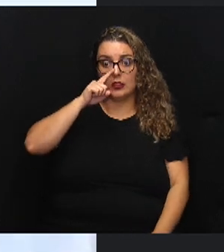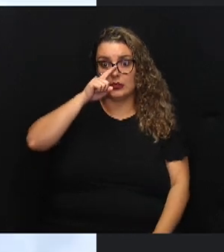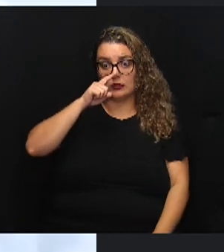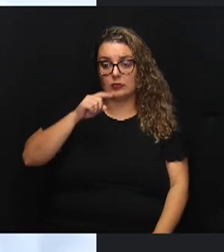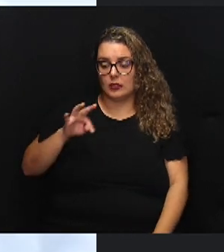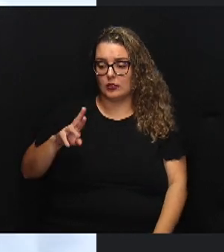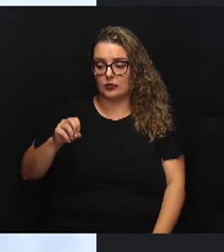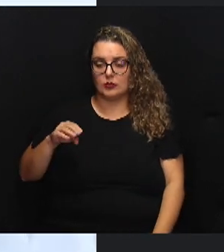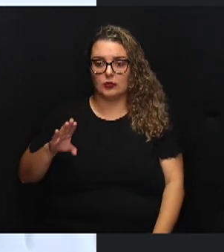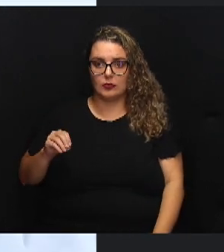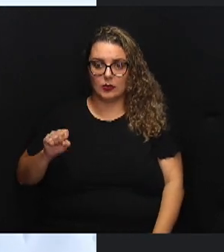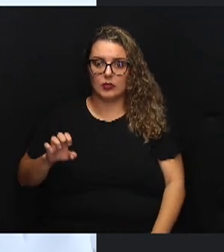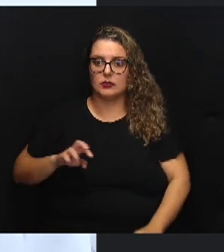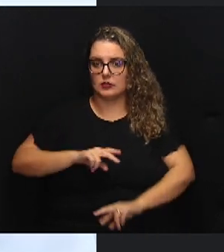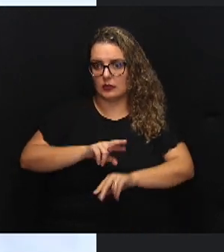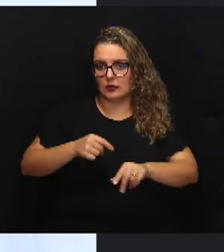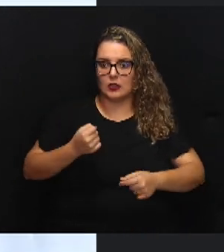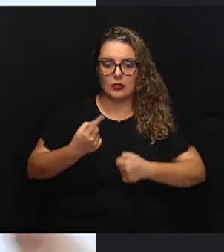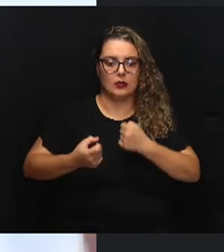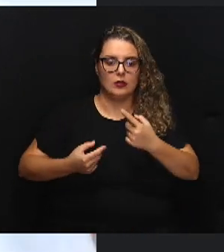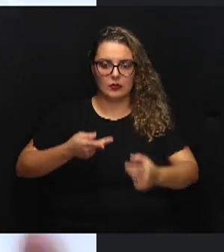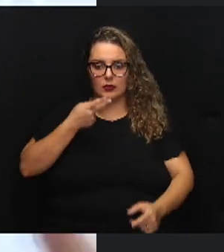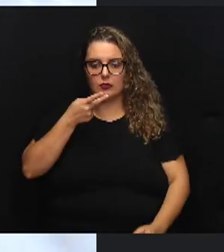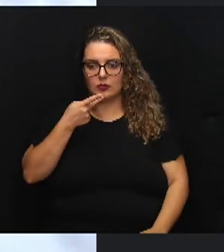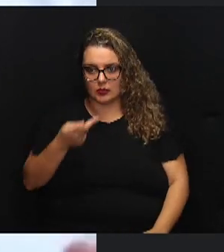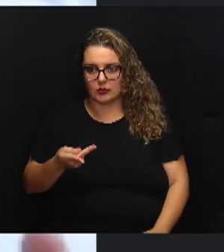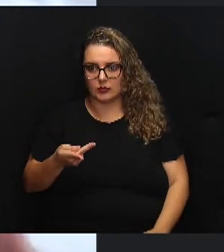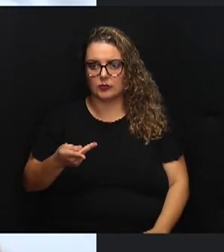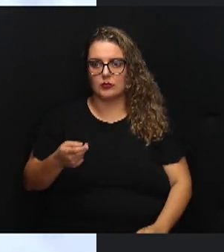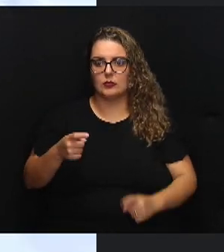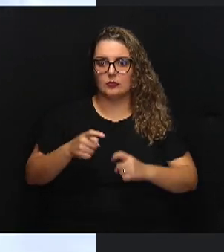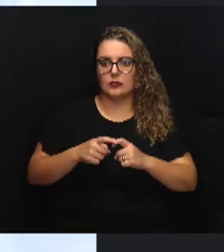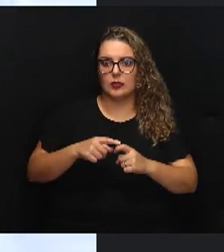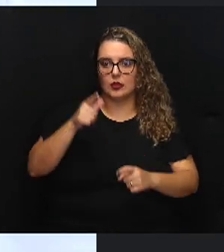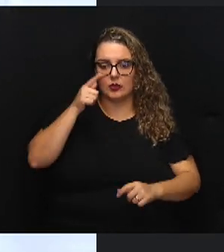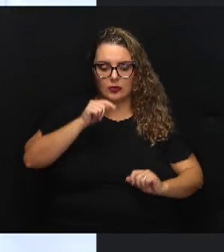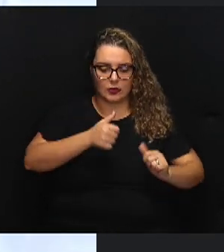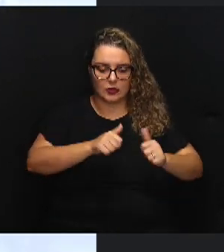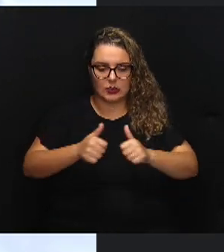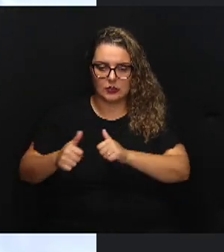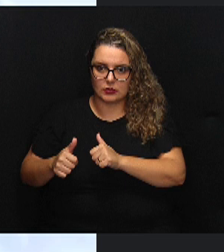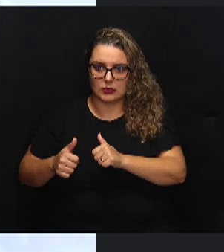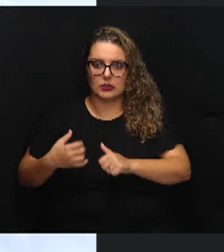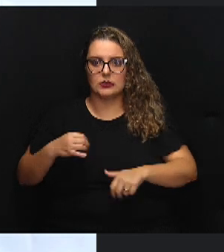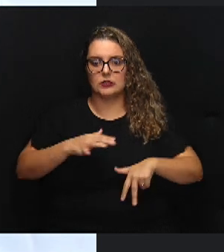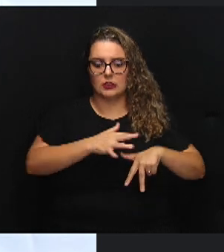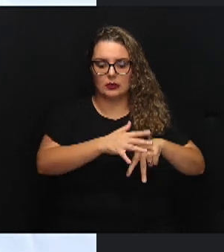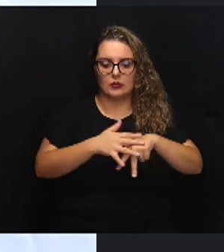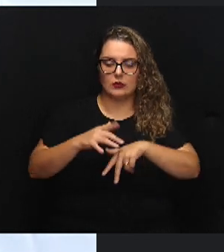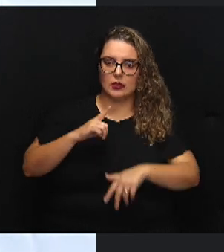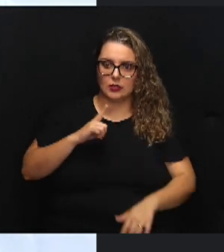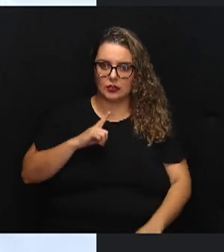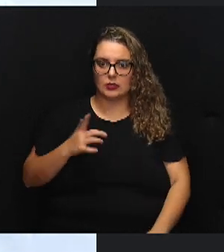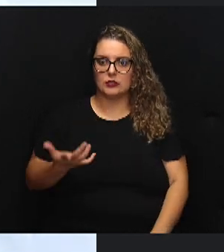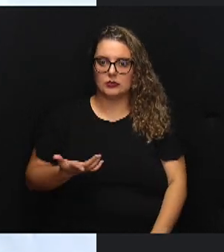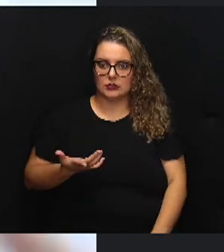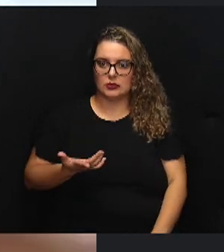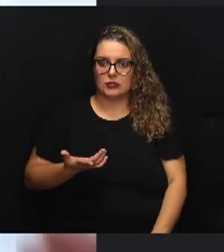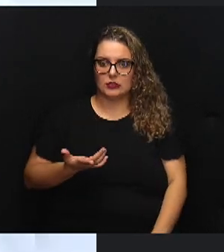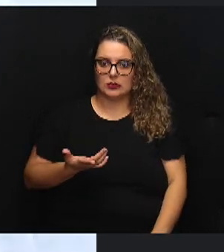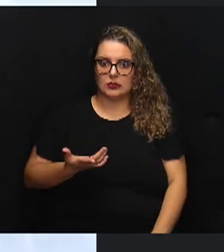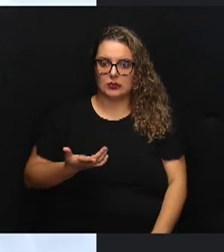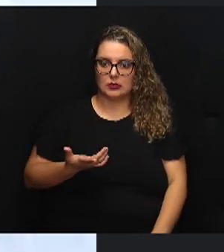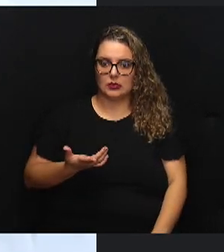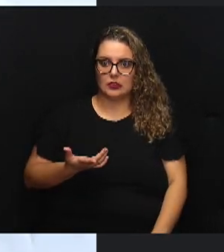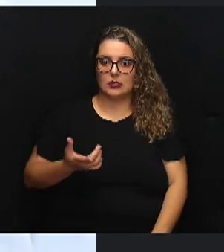são várias, eu já comentei alguma delas, mas o médico consegue avaliar se essa paciente tem